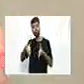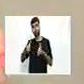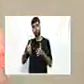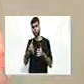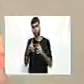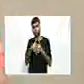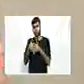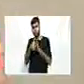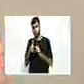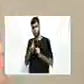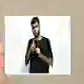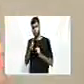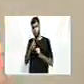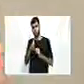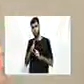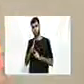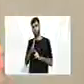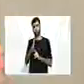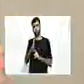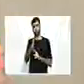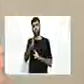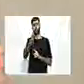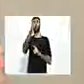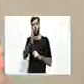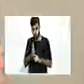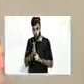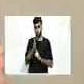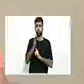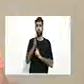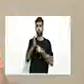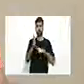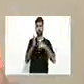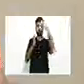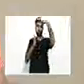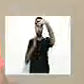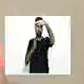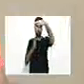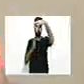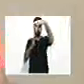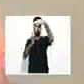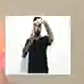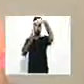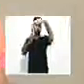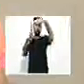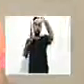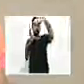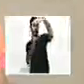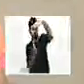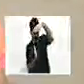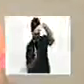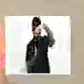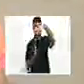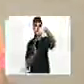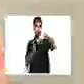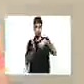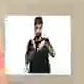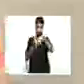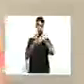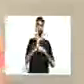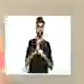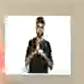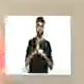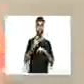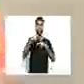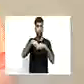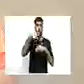pesado e o caminhão não aguentou subir e voltou estava chovendo na hora ele deslizou um pouco e voltou na Pena do funcionário graças a